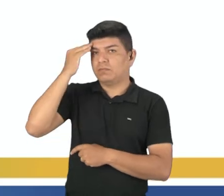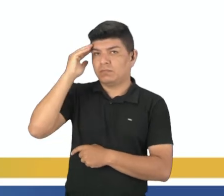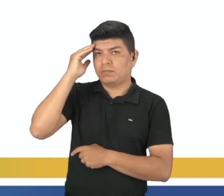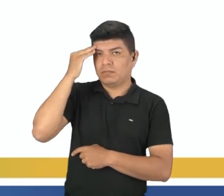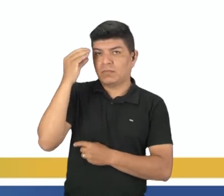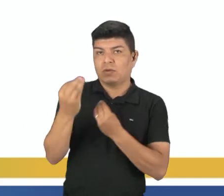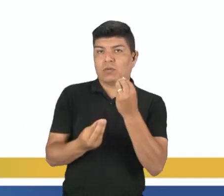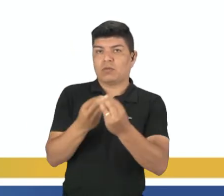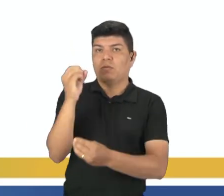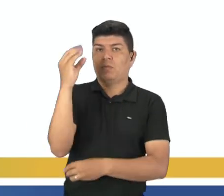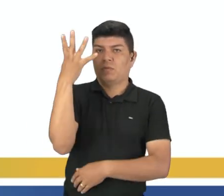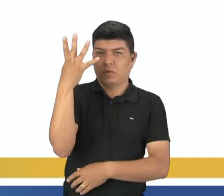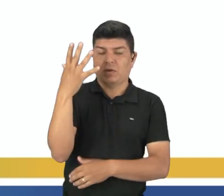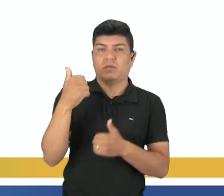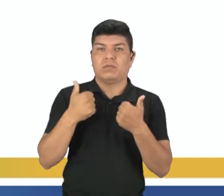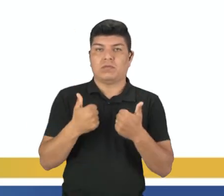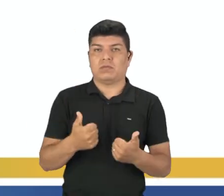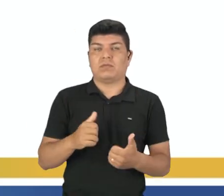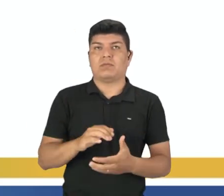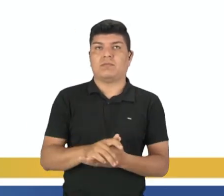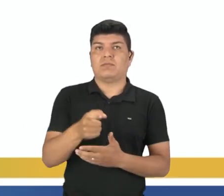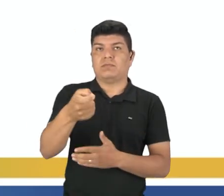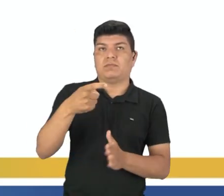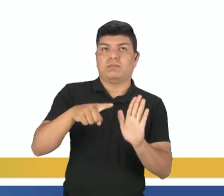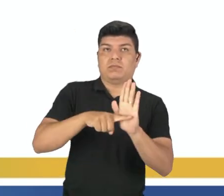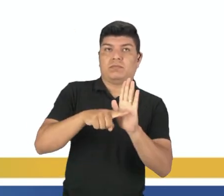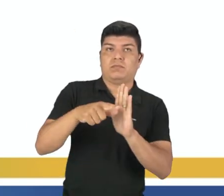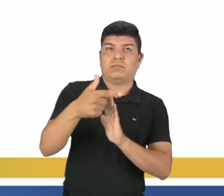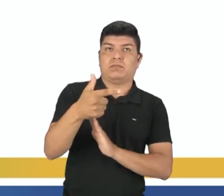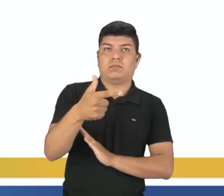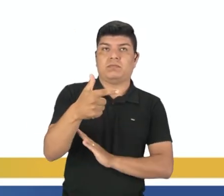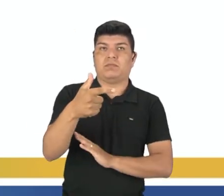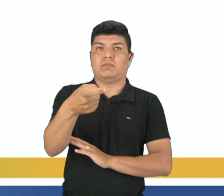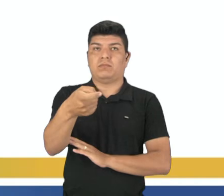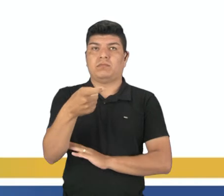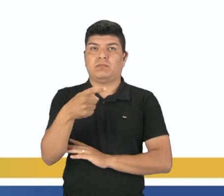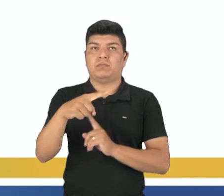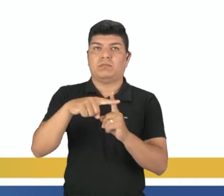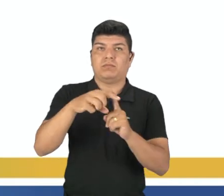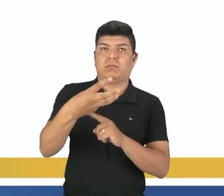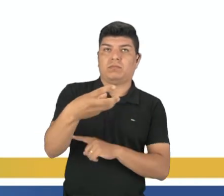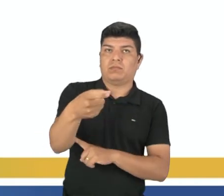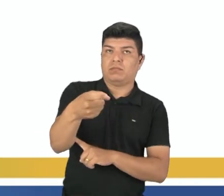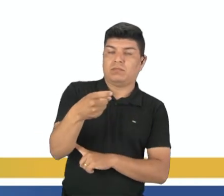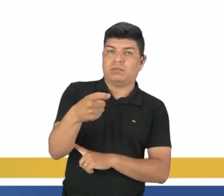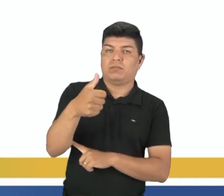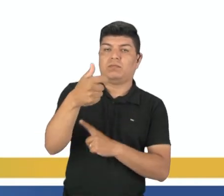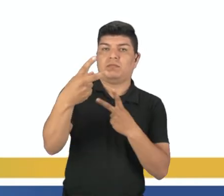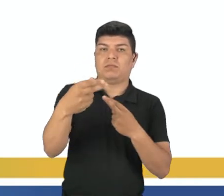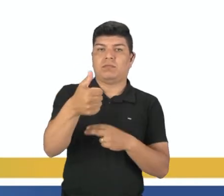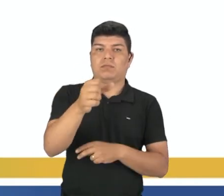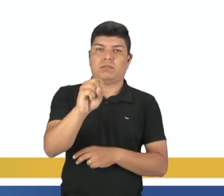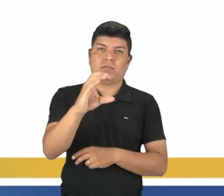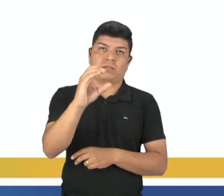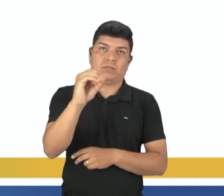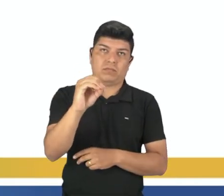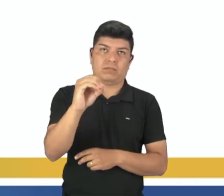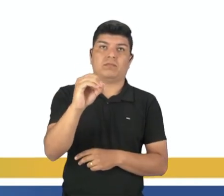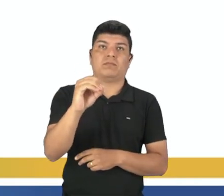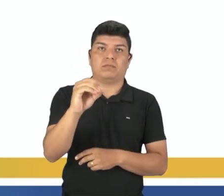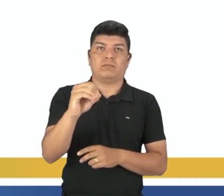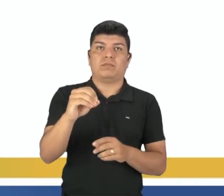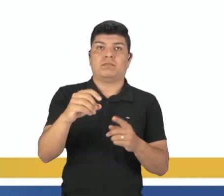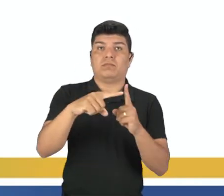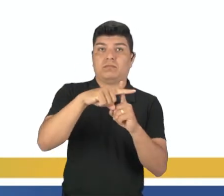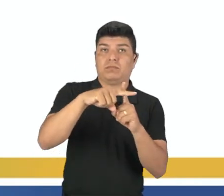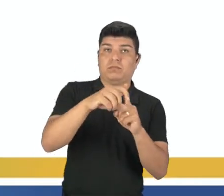que isso funciona algebricamente. Então, x mais 2x mais 3x é igual a 180 graus. Somando x mais